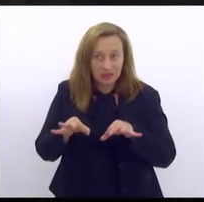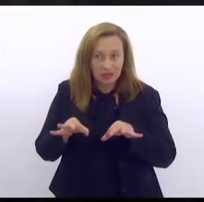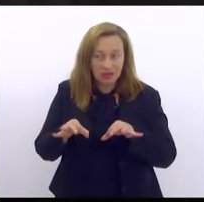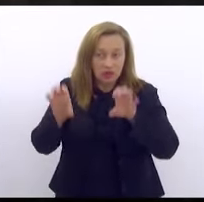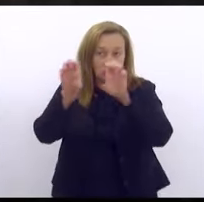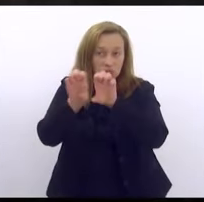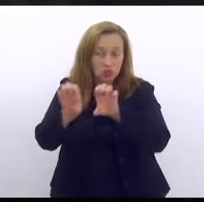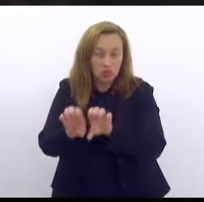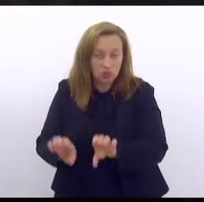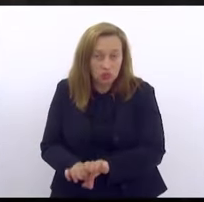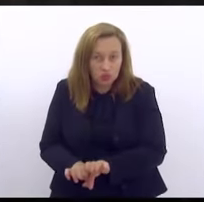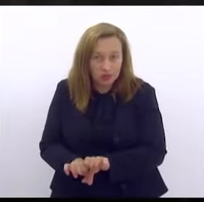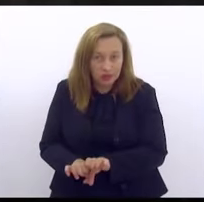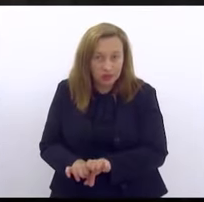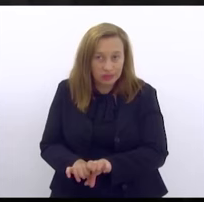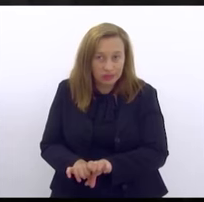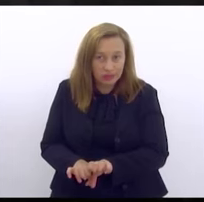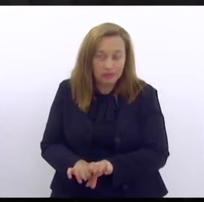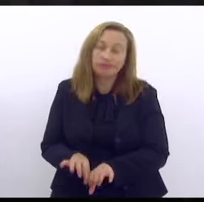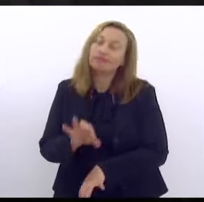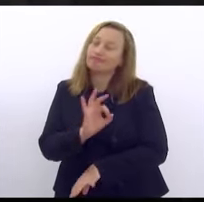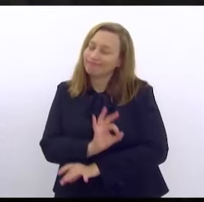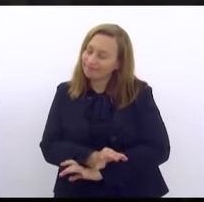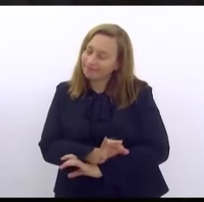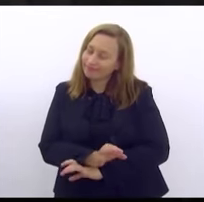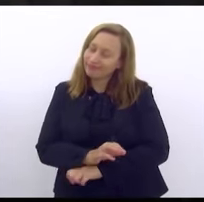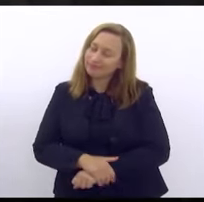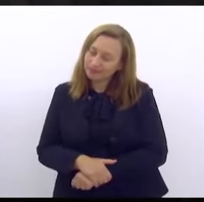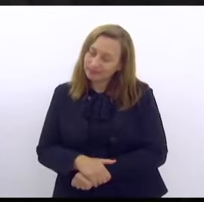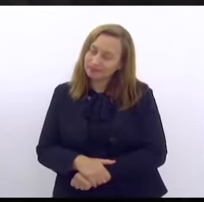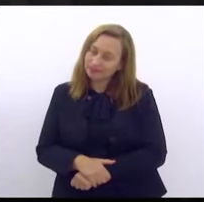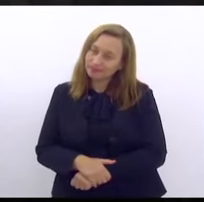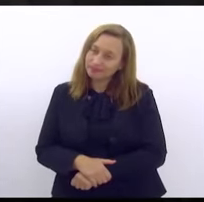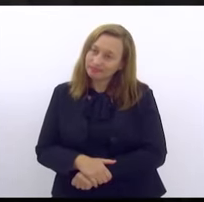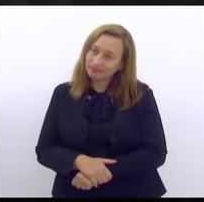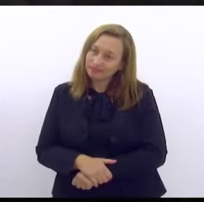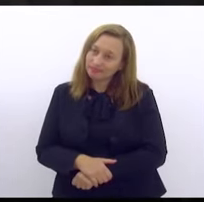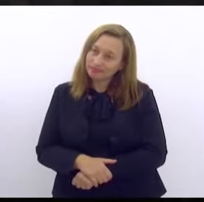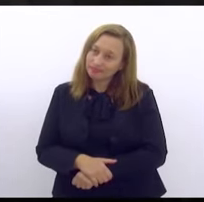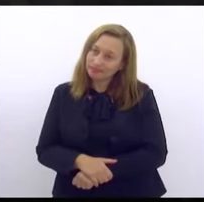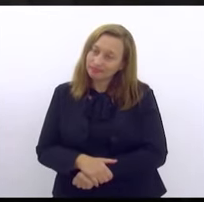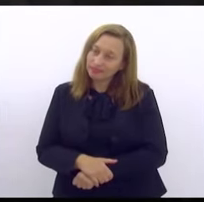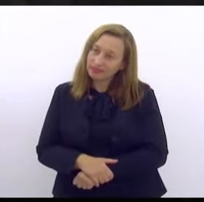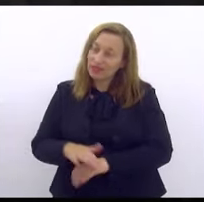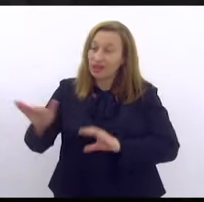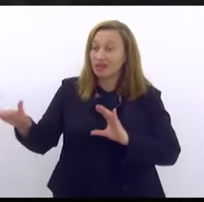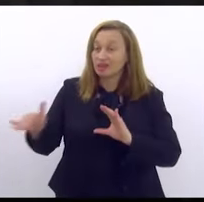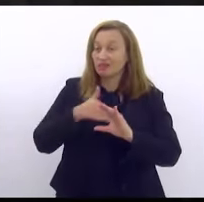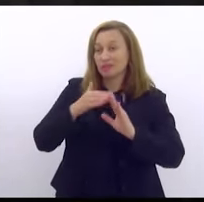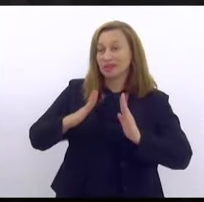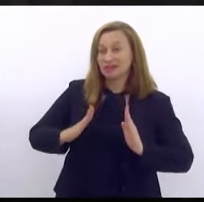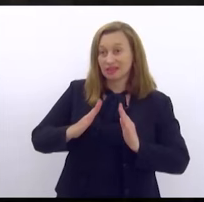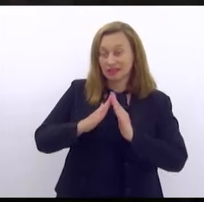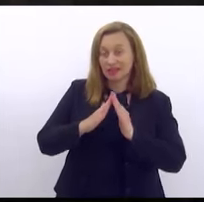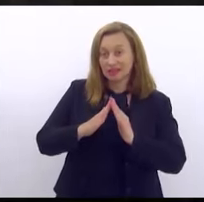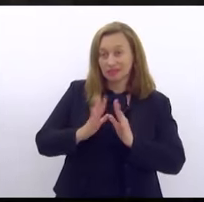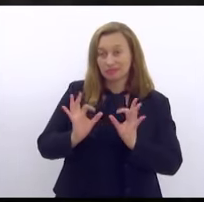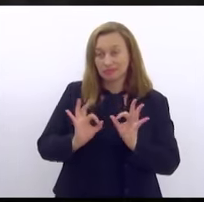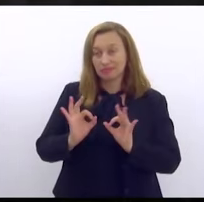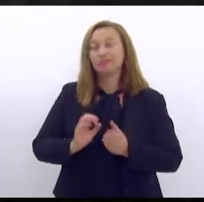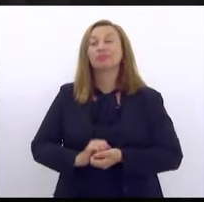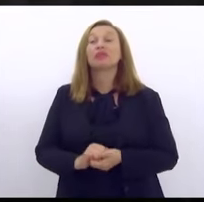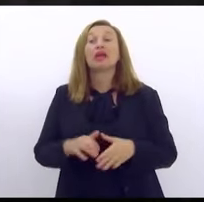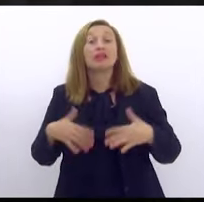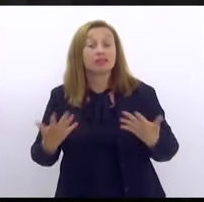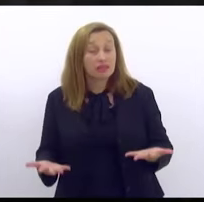as missões e, evidentemente, publicize, mandando para essa casa. Então,